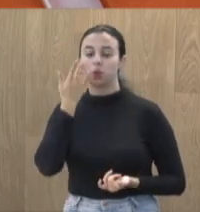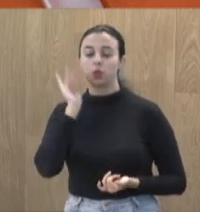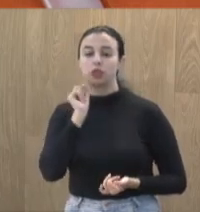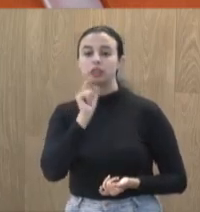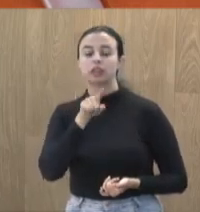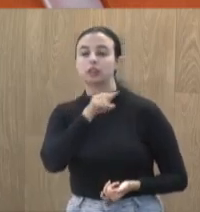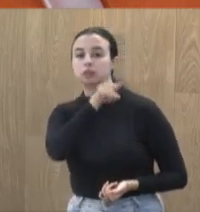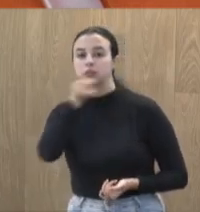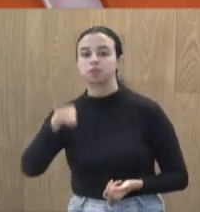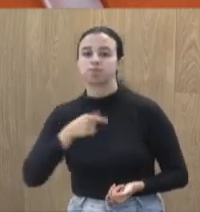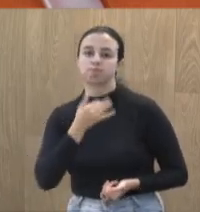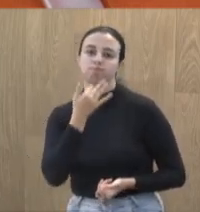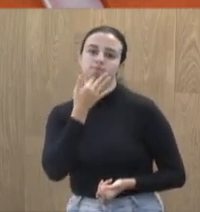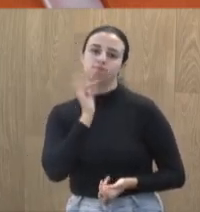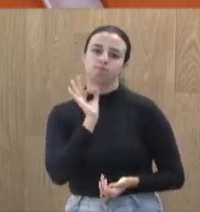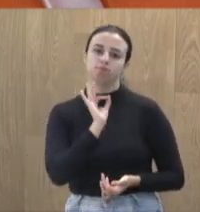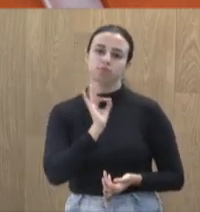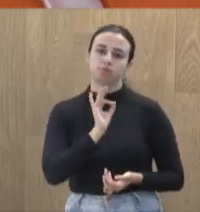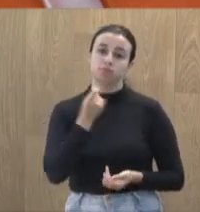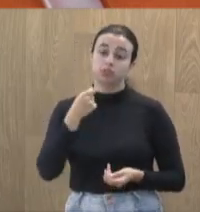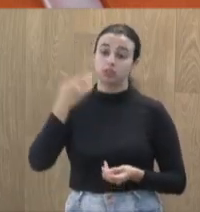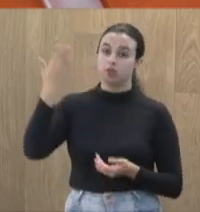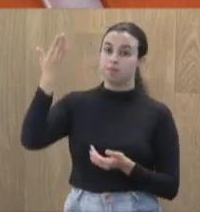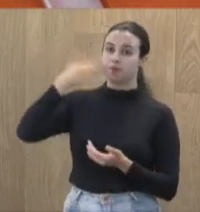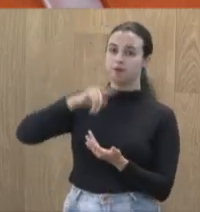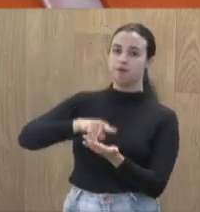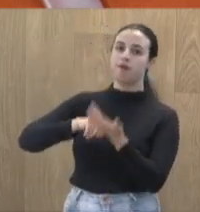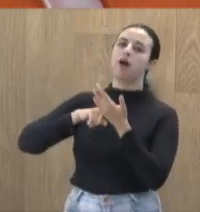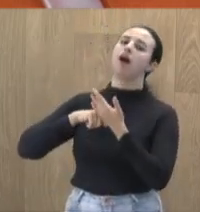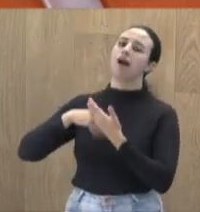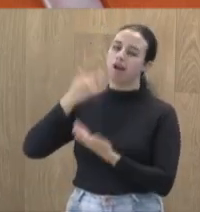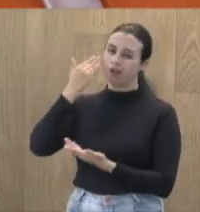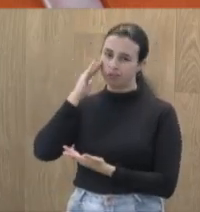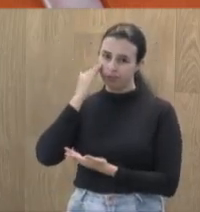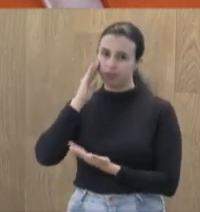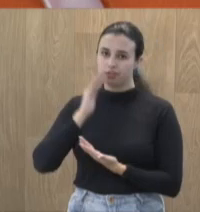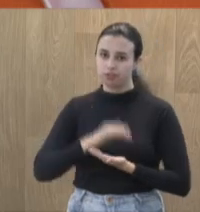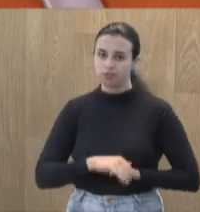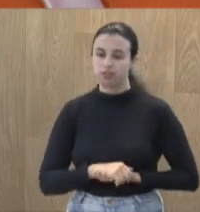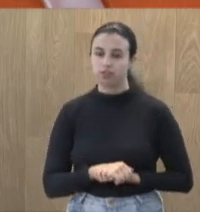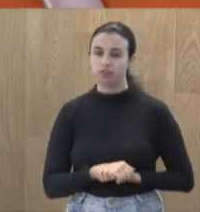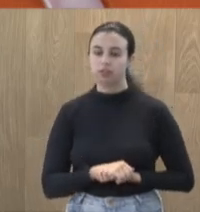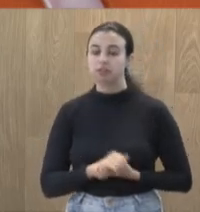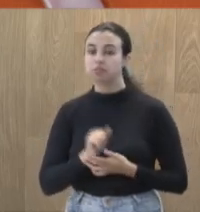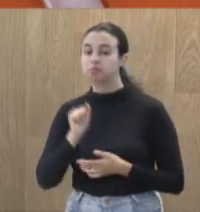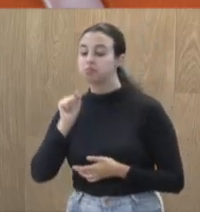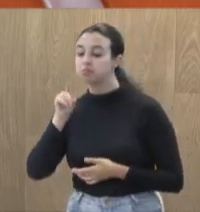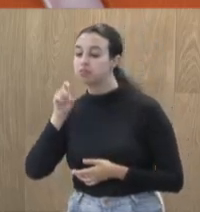você. Prove para mim quem é você. Quem é você, Ademir?